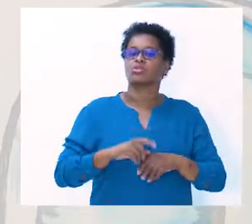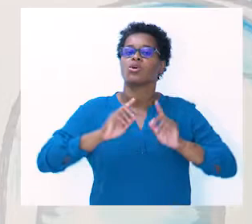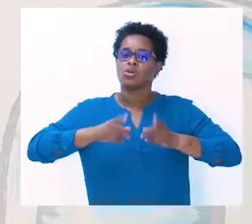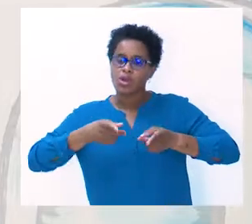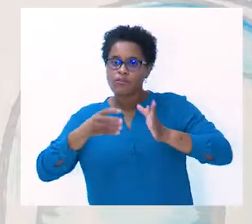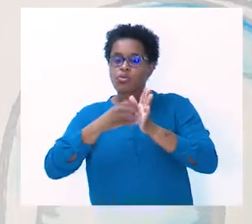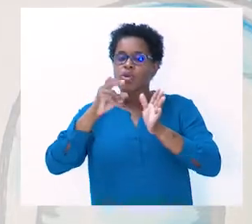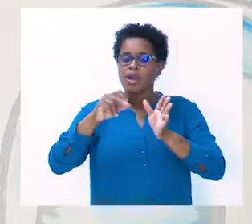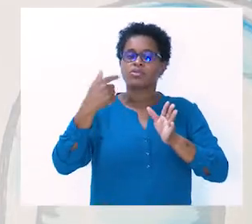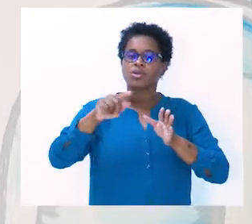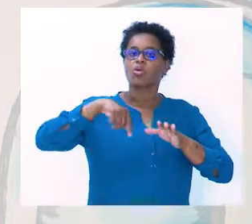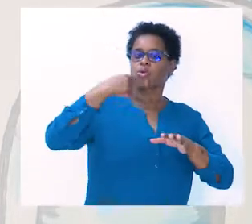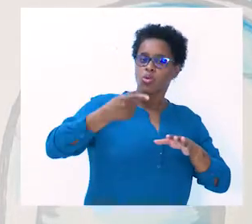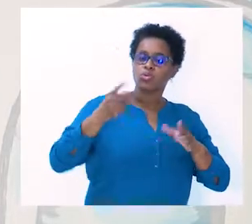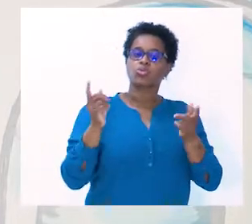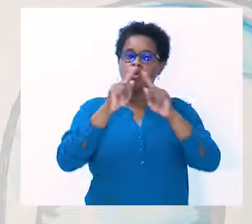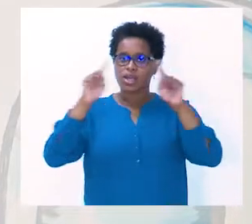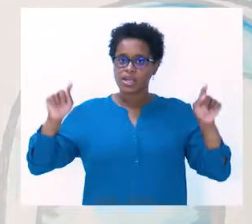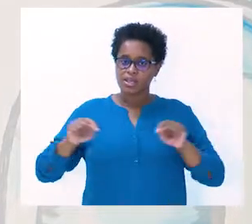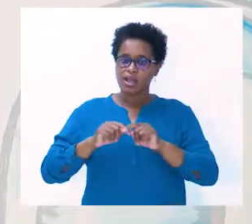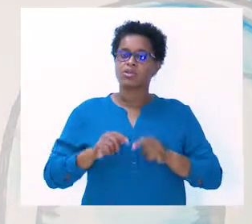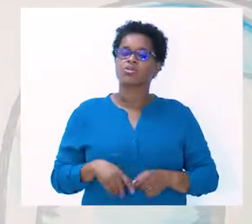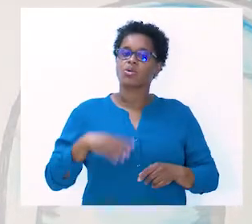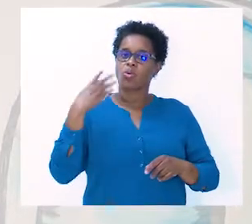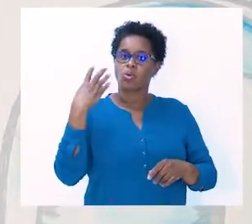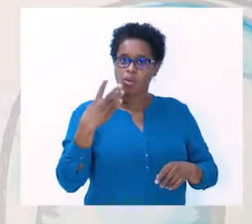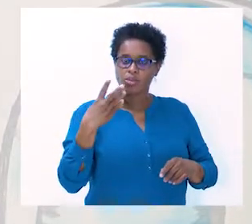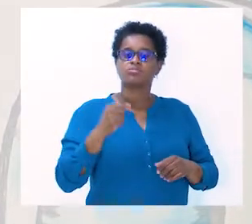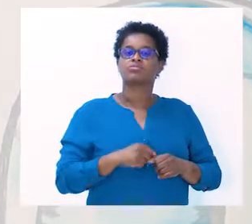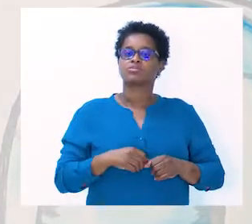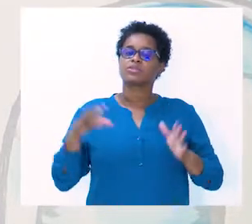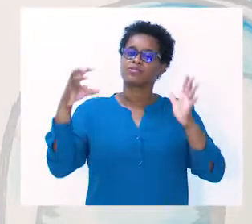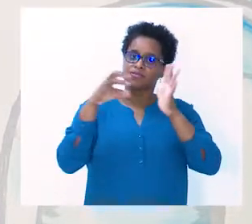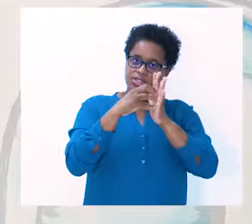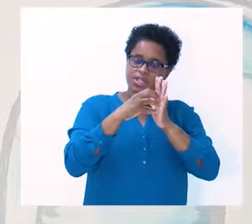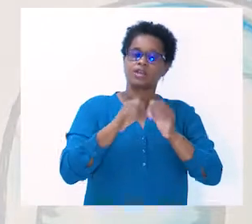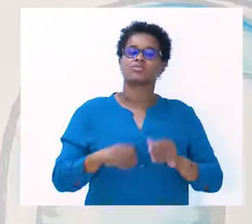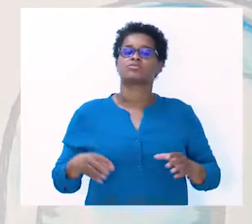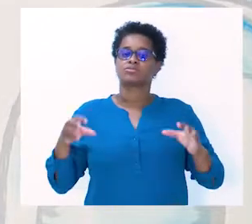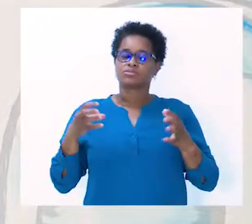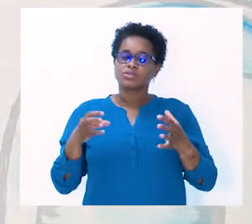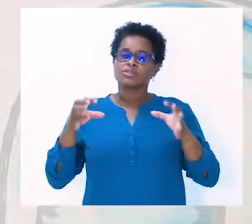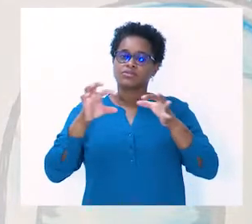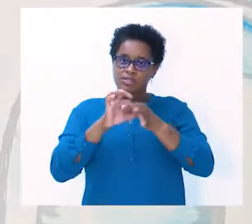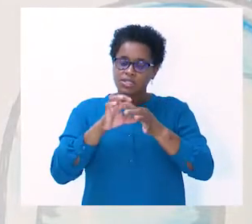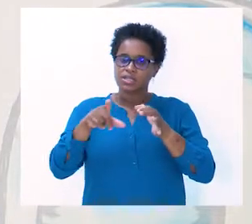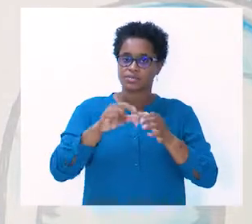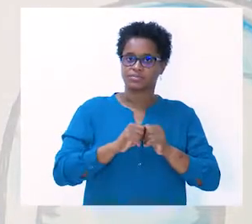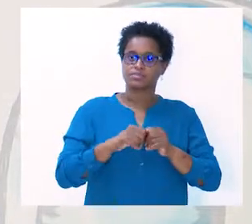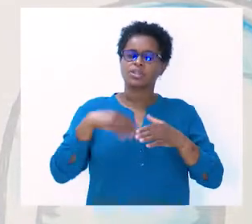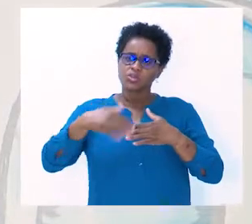passamos a ter um outro retângulo já com 4 retângulos anexados. E